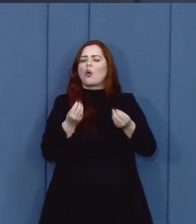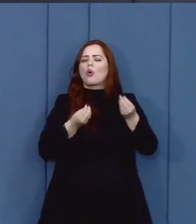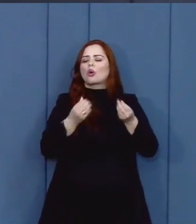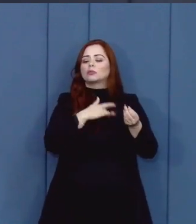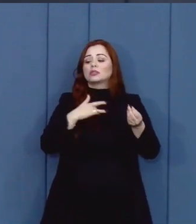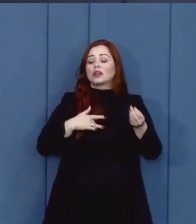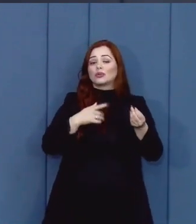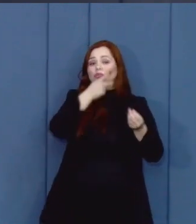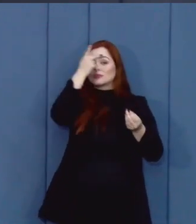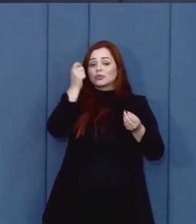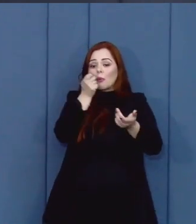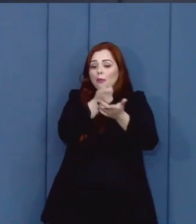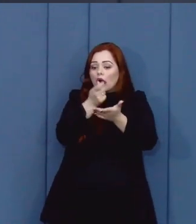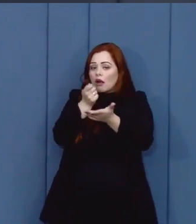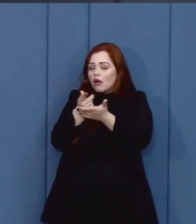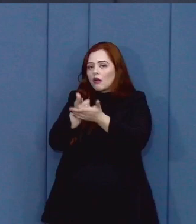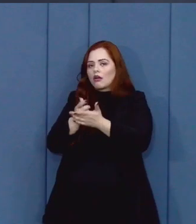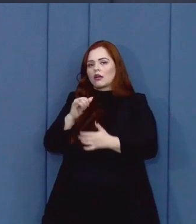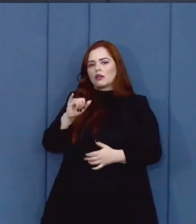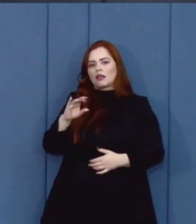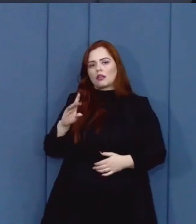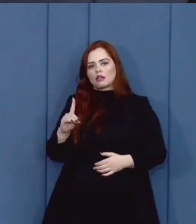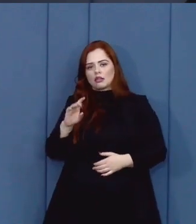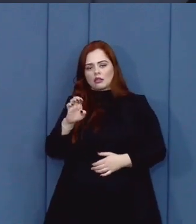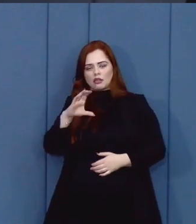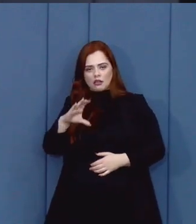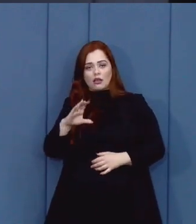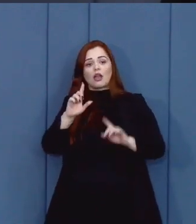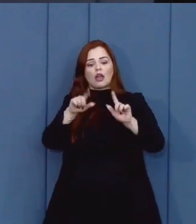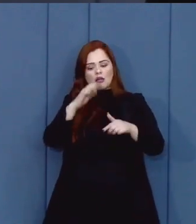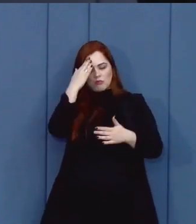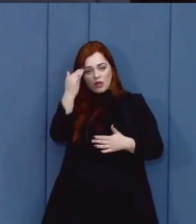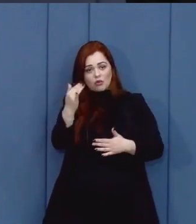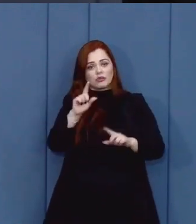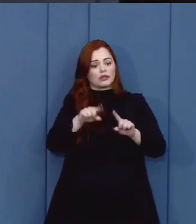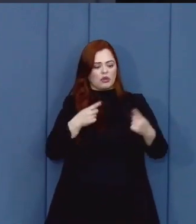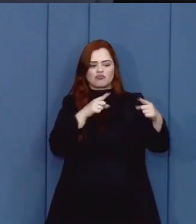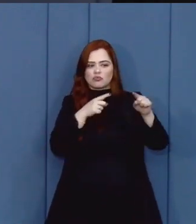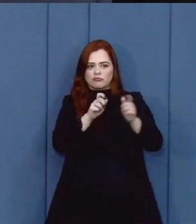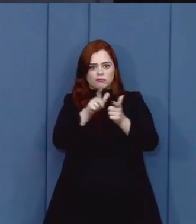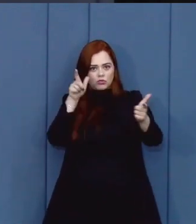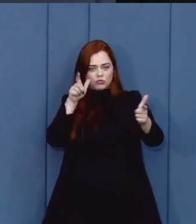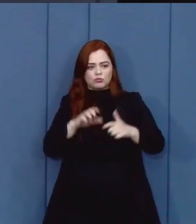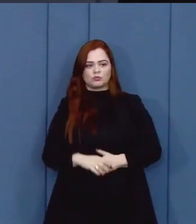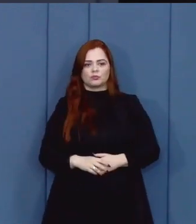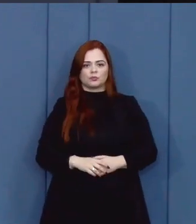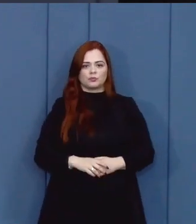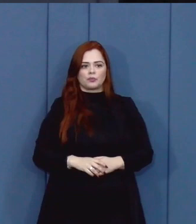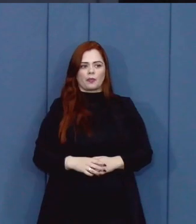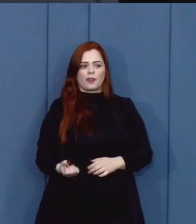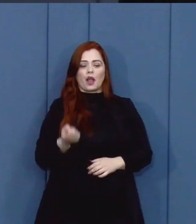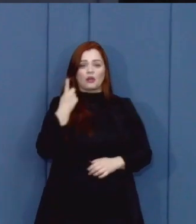saúde dos consumidores e para o IDEC é uma honra estar aqui hoje e um grande desafio, enquanto